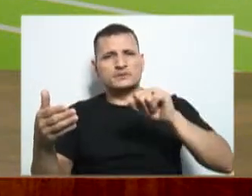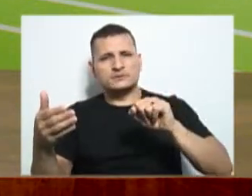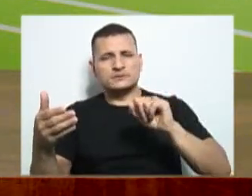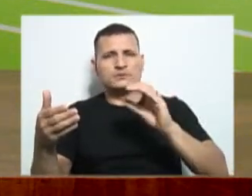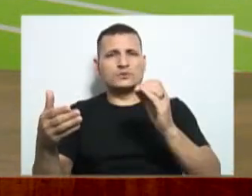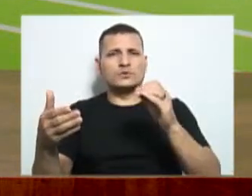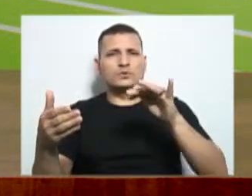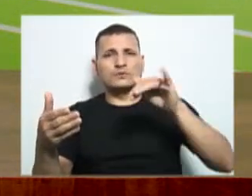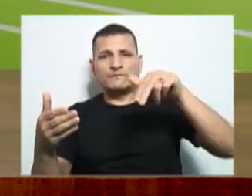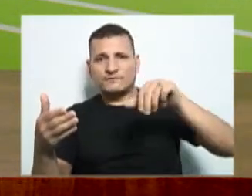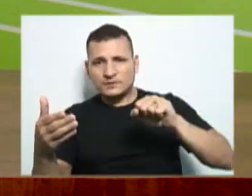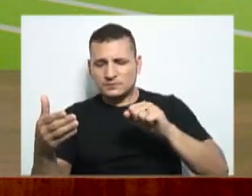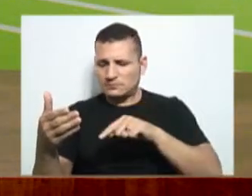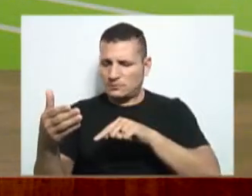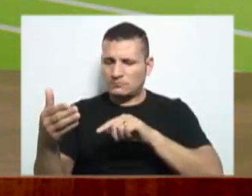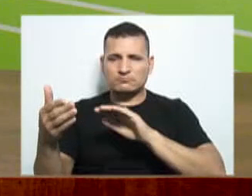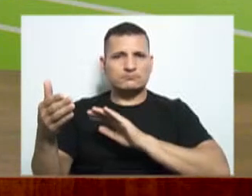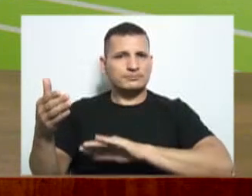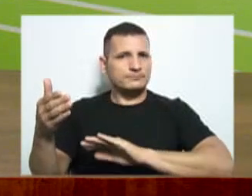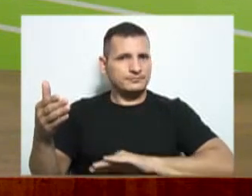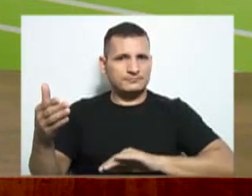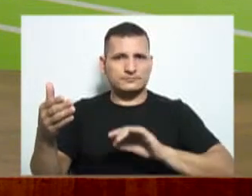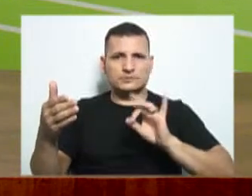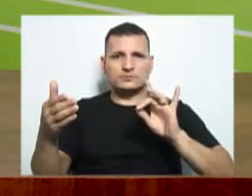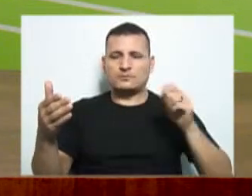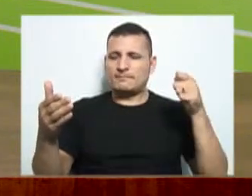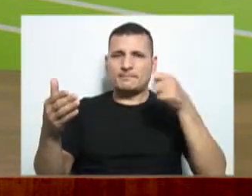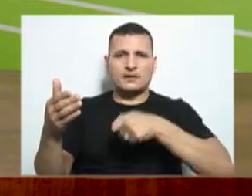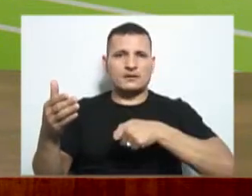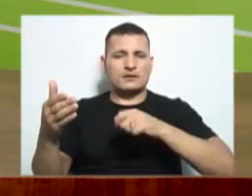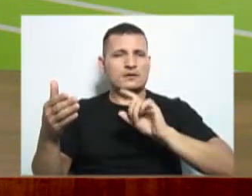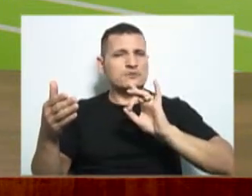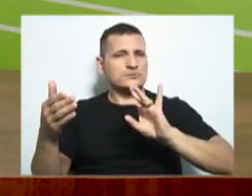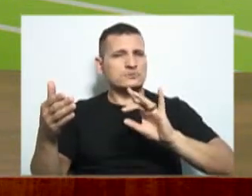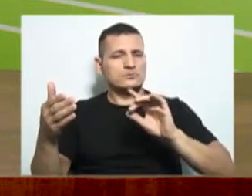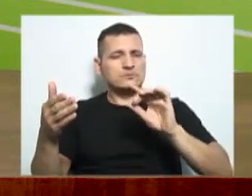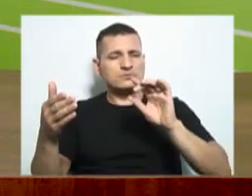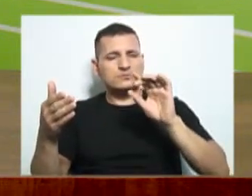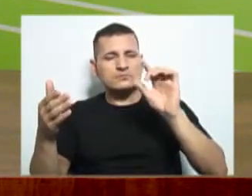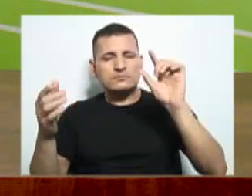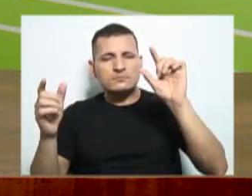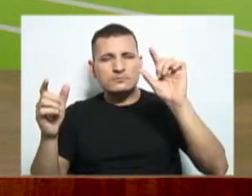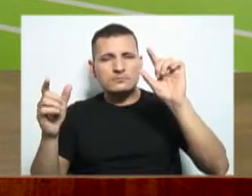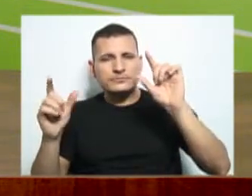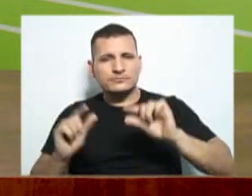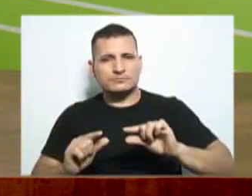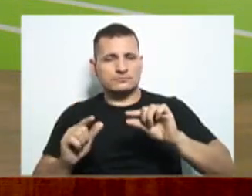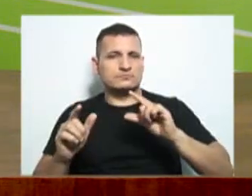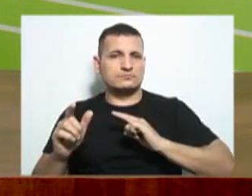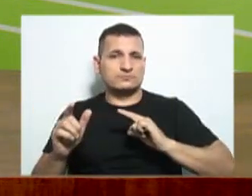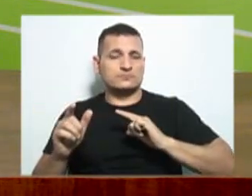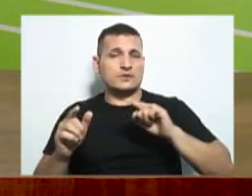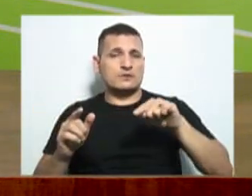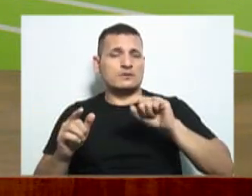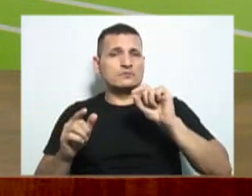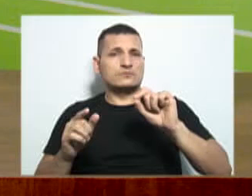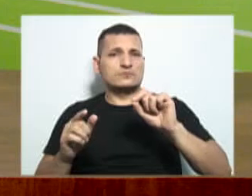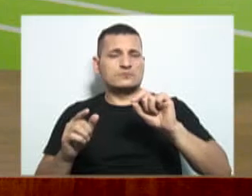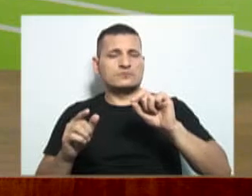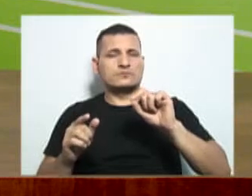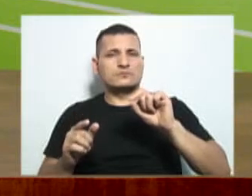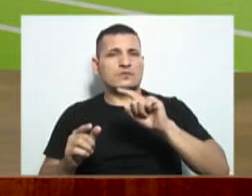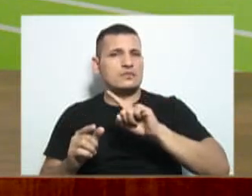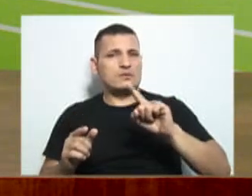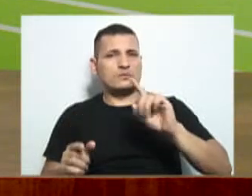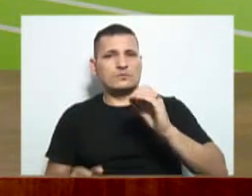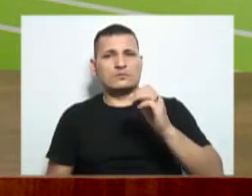abate, você só vai pagar a diferença. Esse é o regime de incidência não cumulativa, que vale exclusivamente para